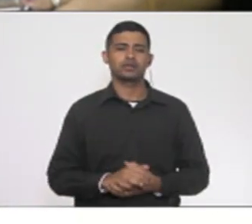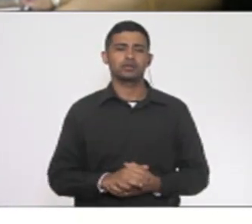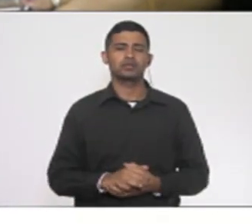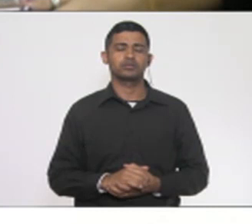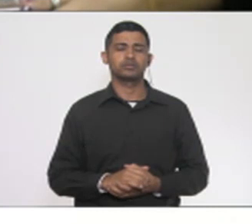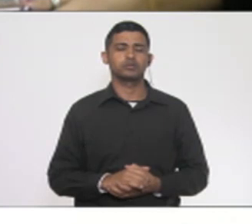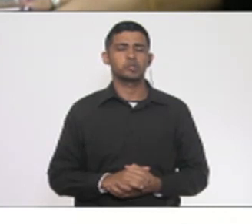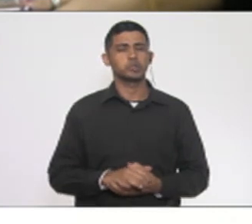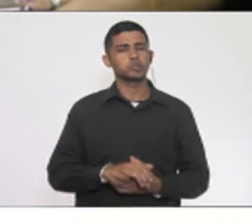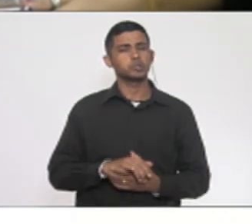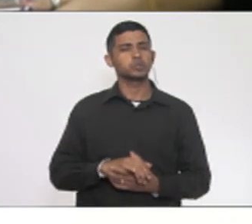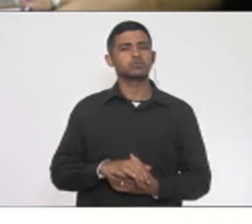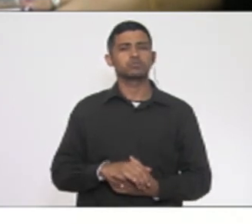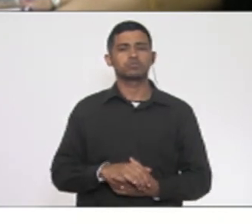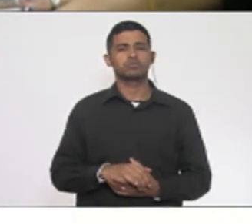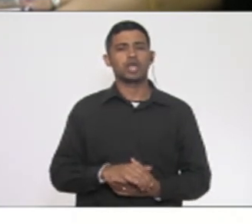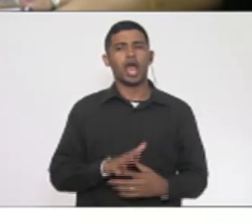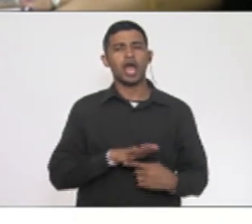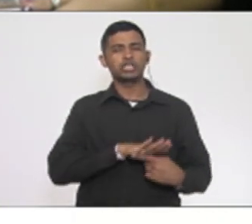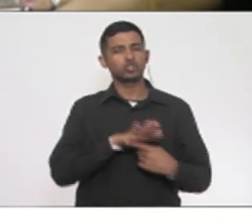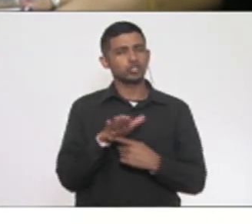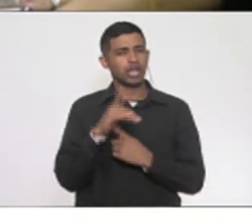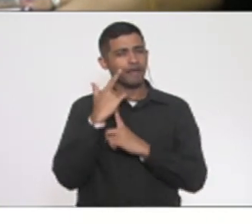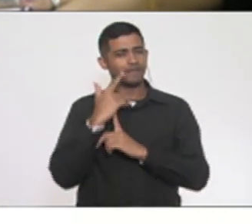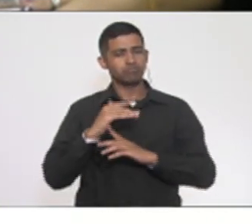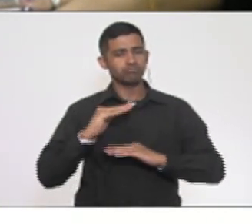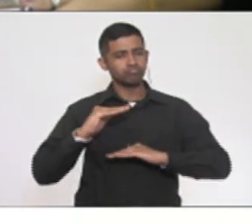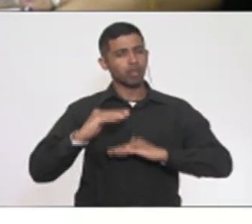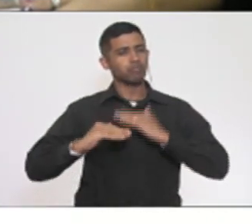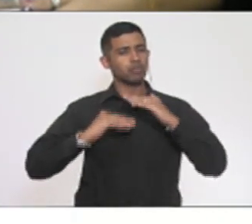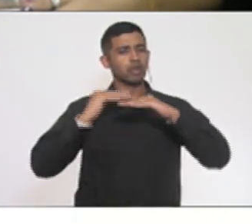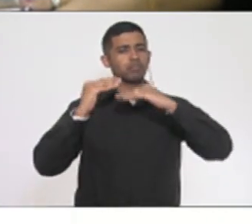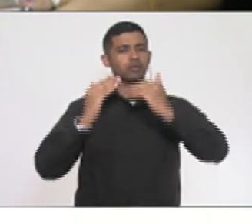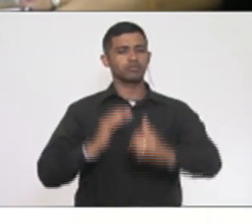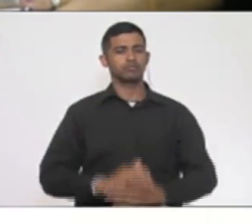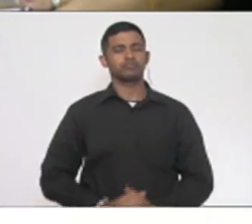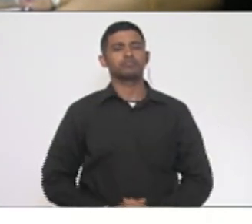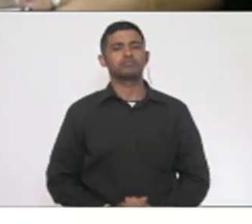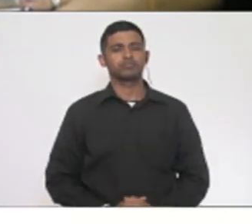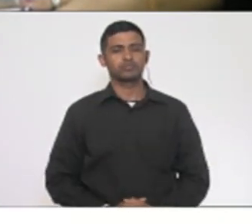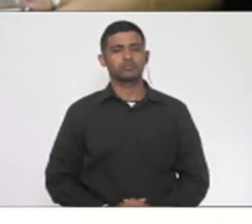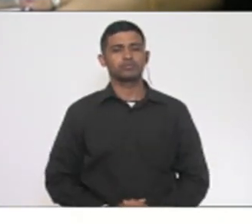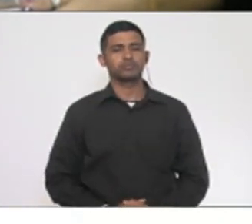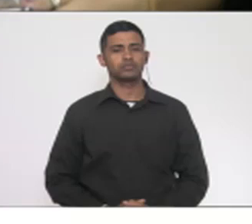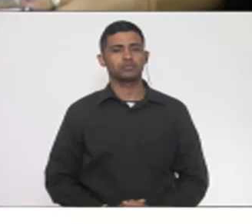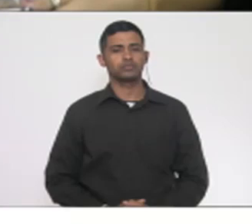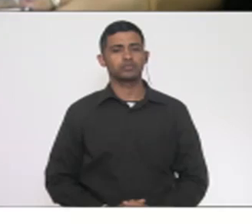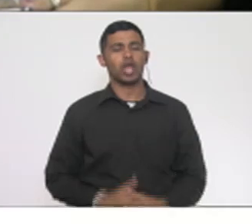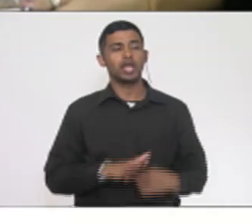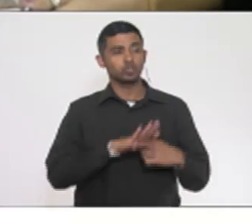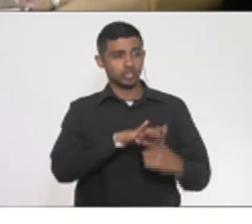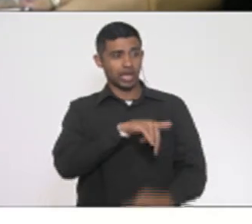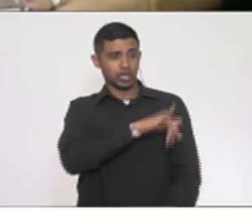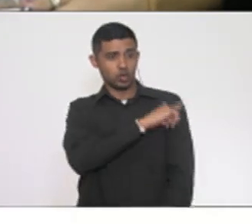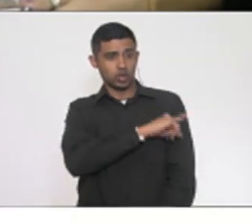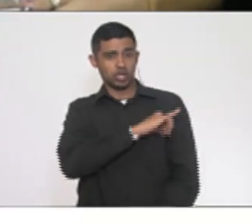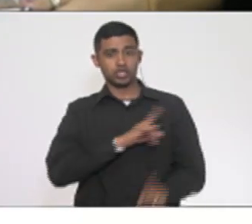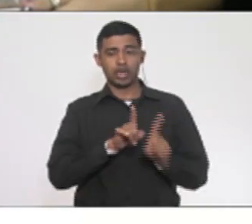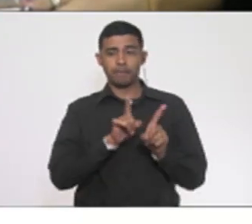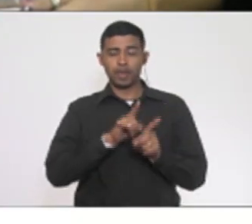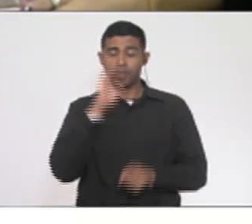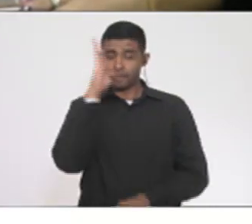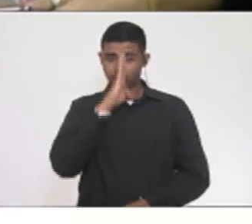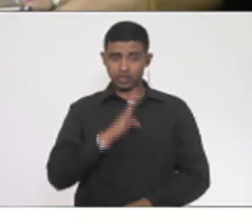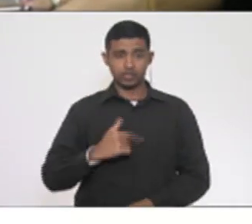provoque desenvolvimento, seja uma força motriz para o desenvolvimento, né, do estado e do país, e gera